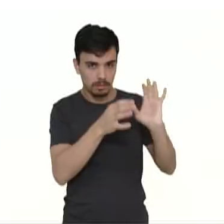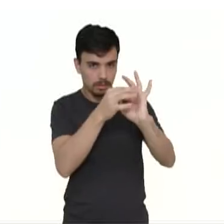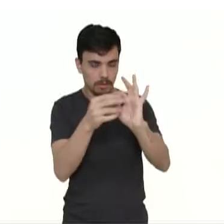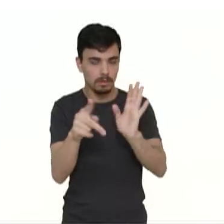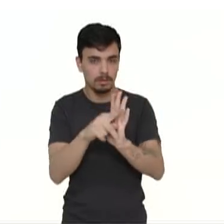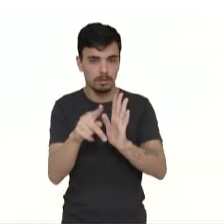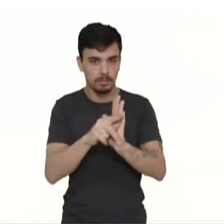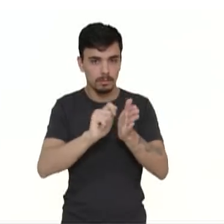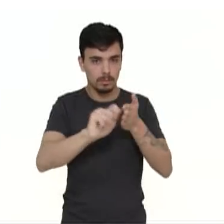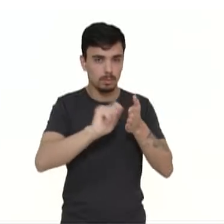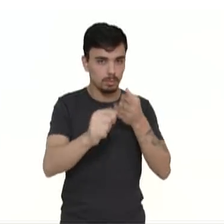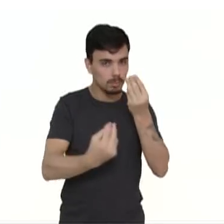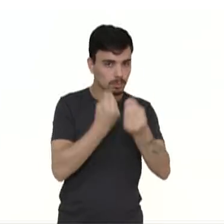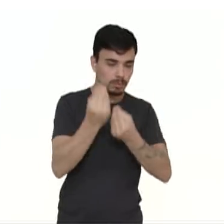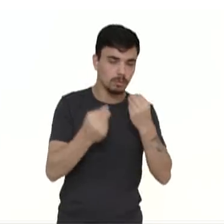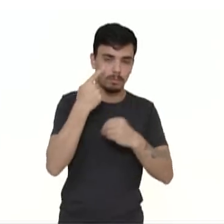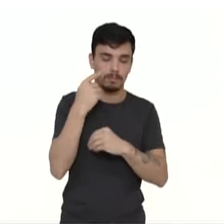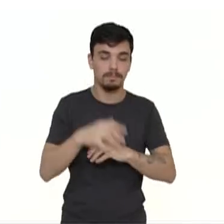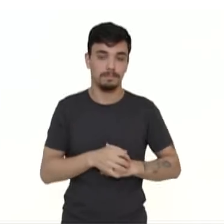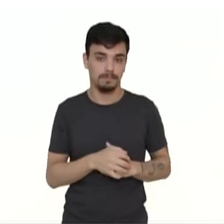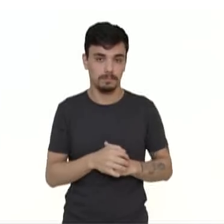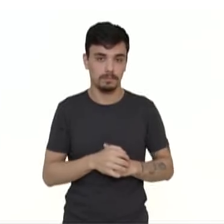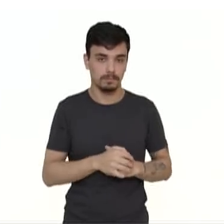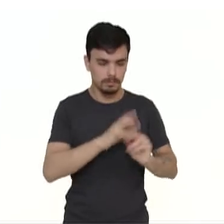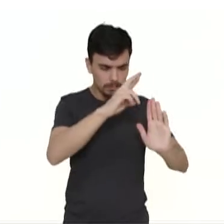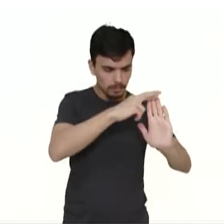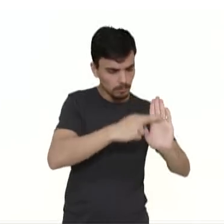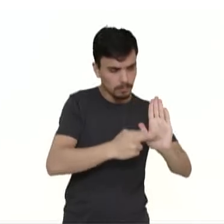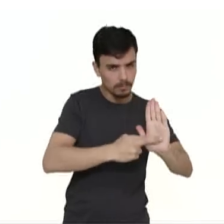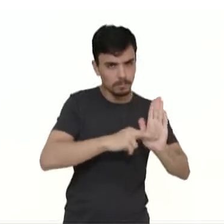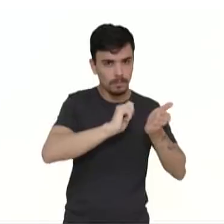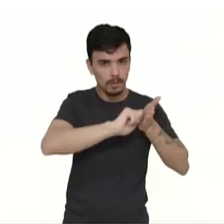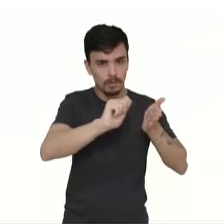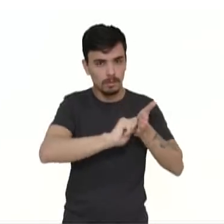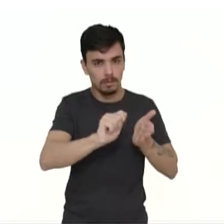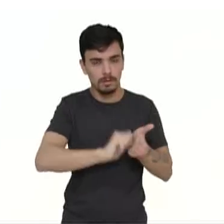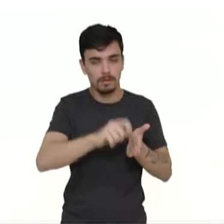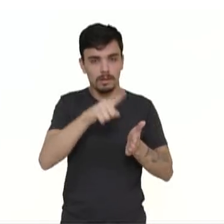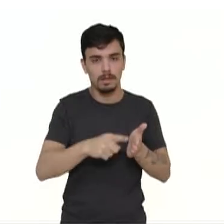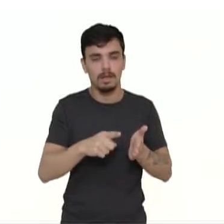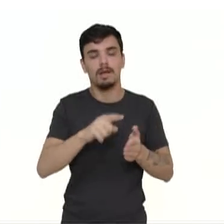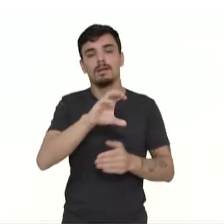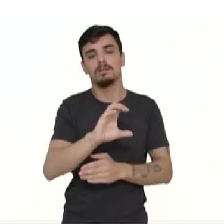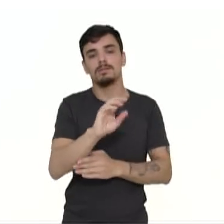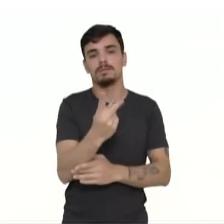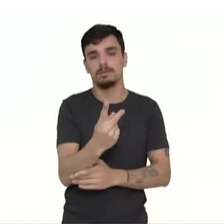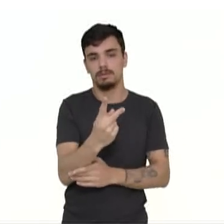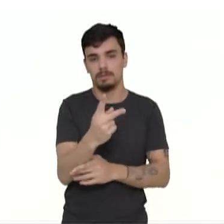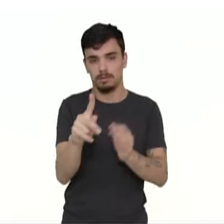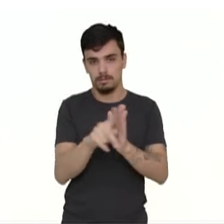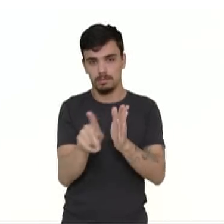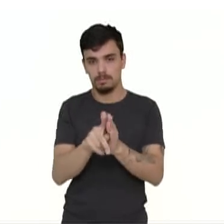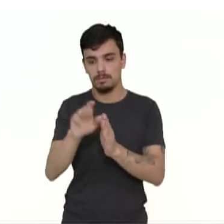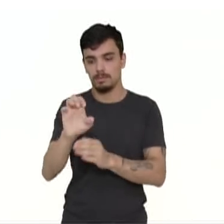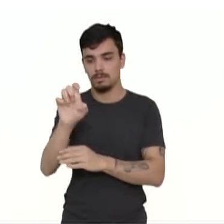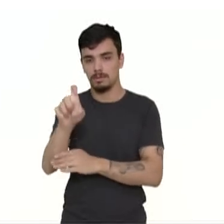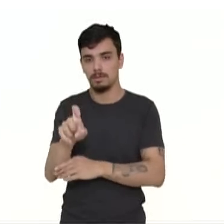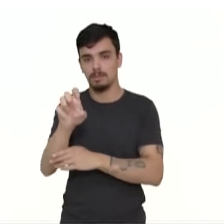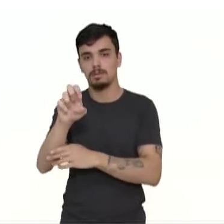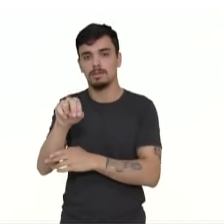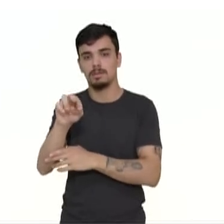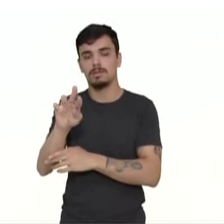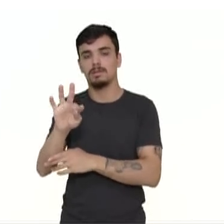dessa questão ortográfica. Segundo a norma ortográfica, o correto é o emprego do CH na palavra enchente.